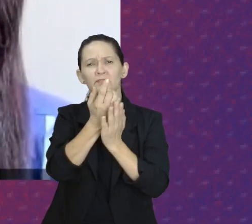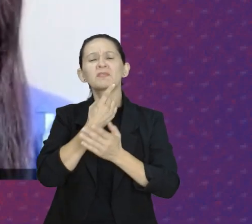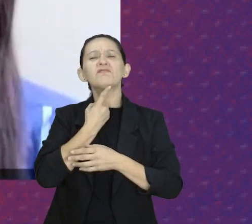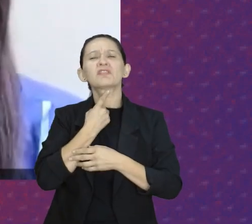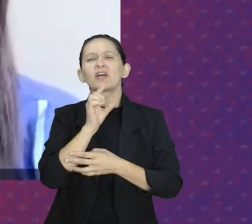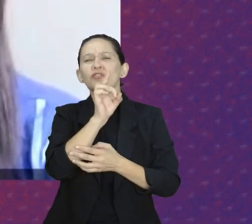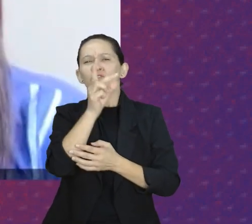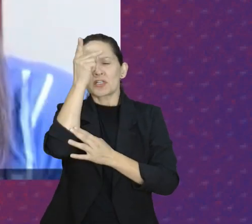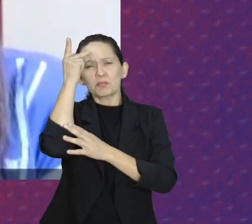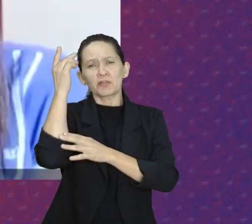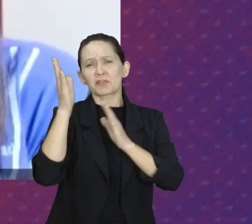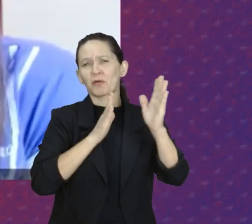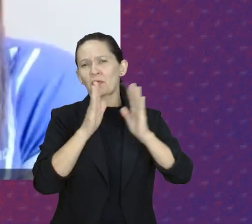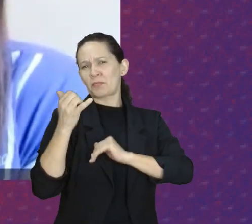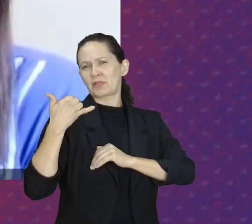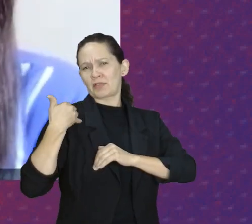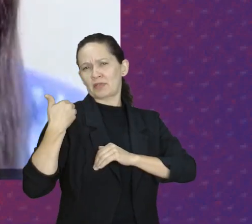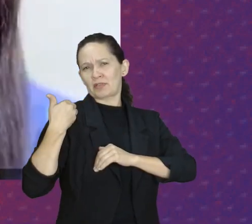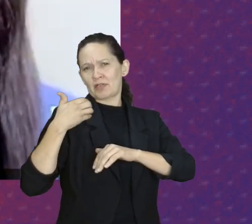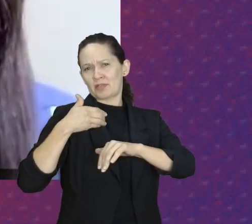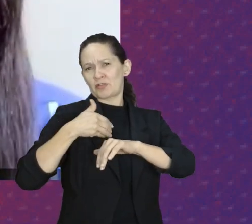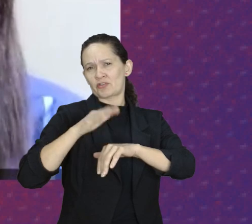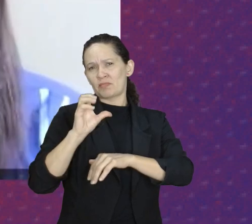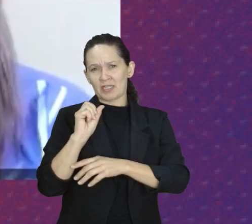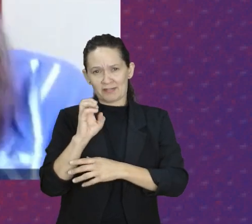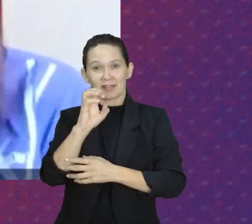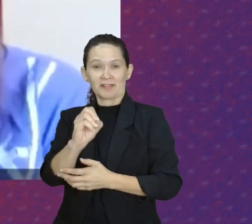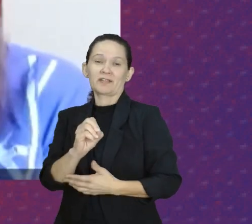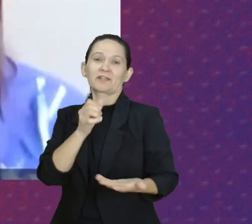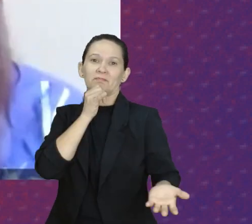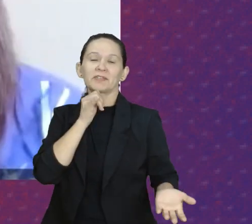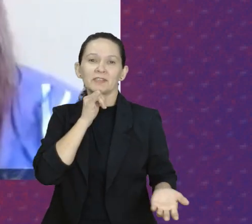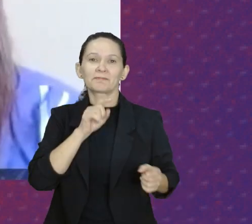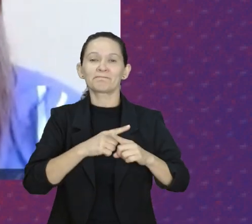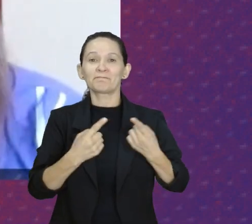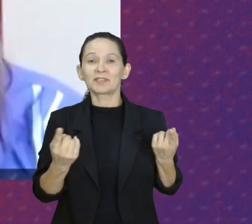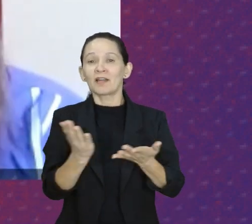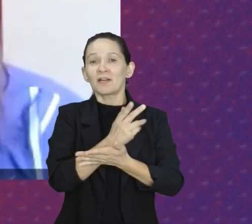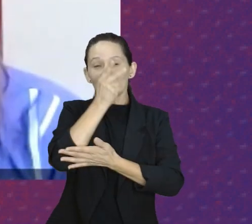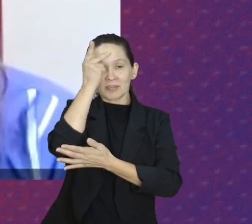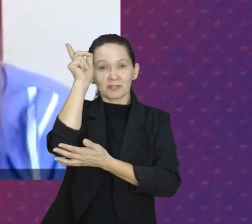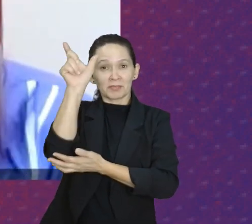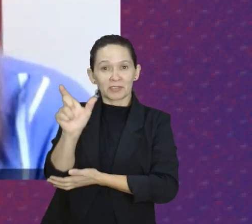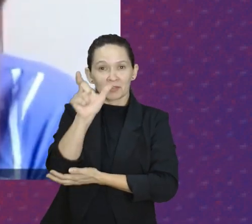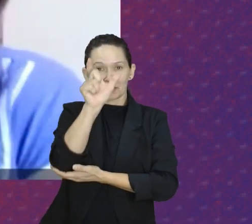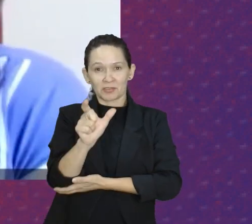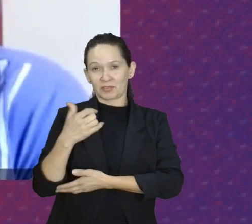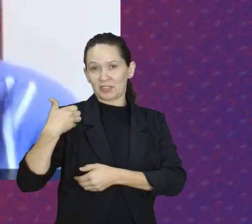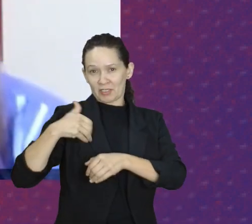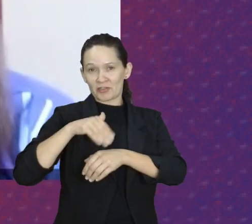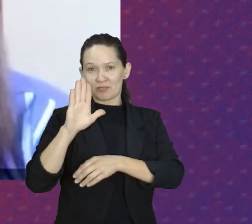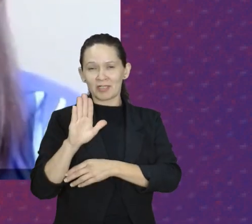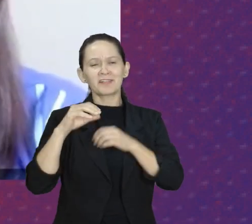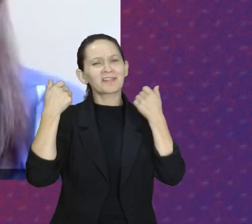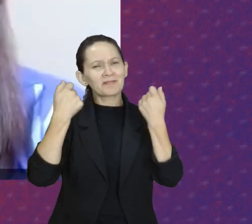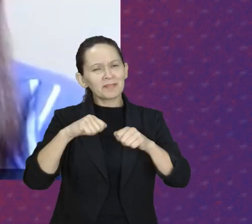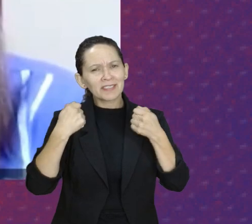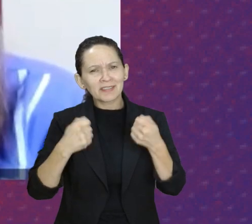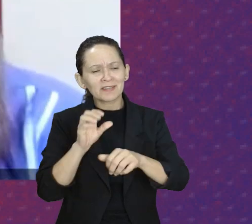fase dessa idade de maior envelhecimento, mas algumas pessoas idosas, várias delas, vão precisar